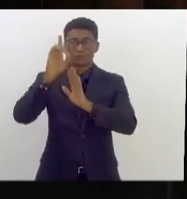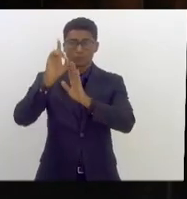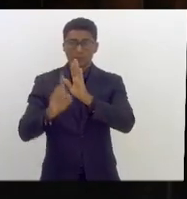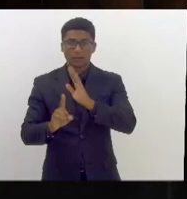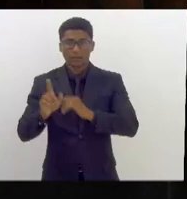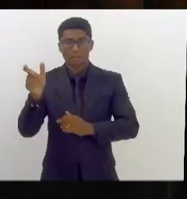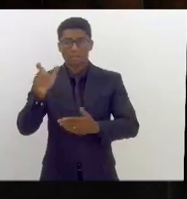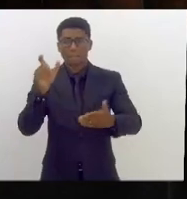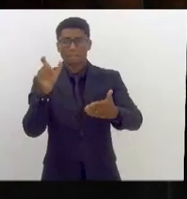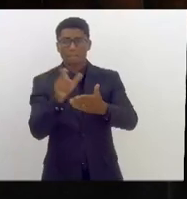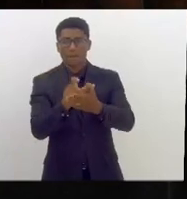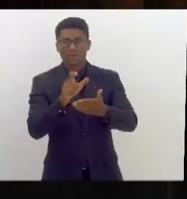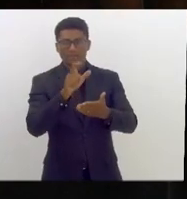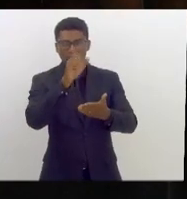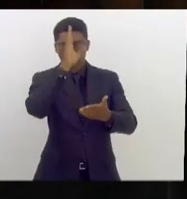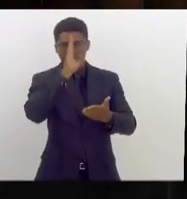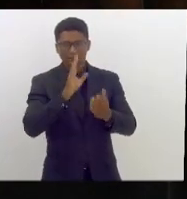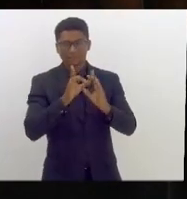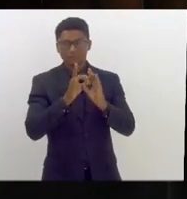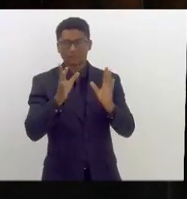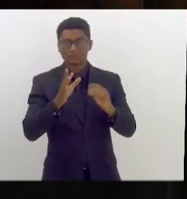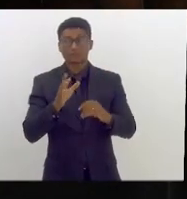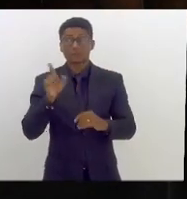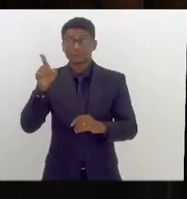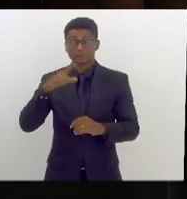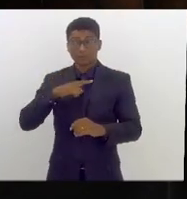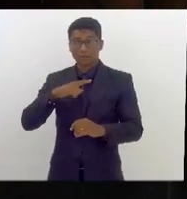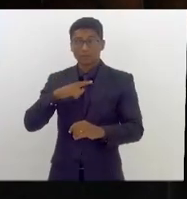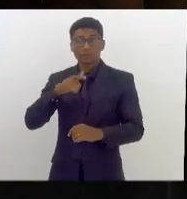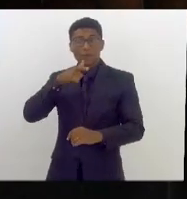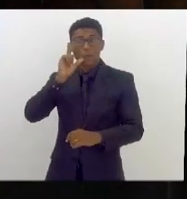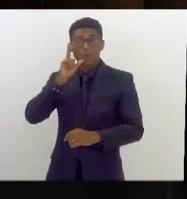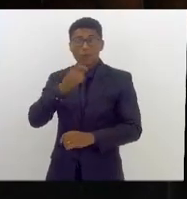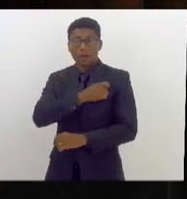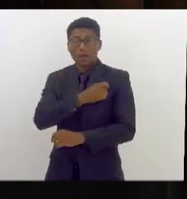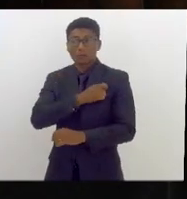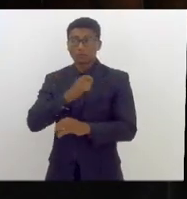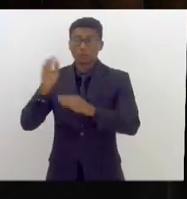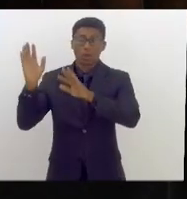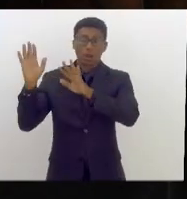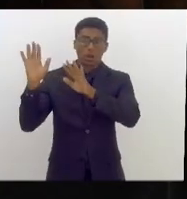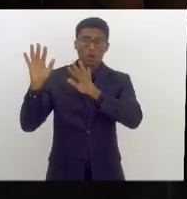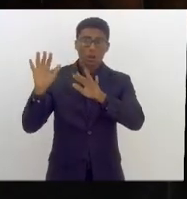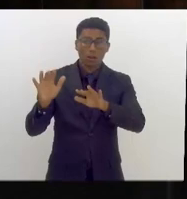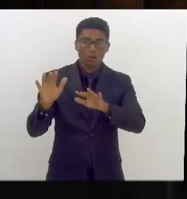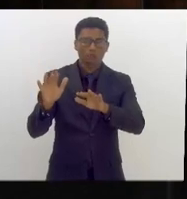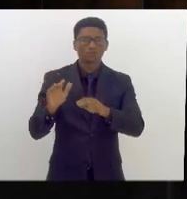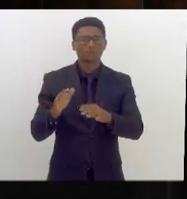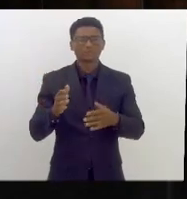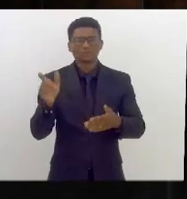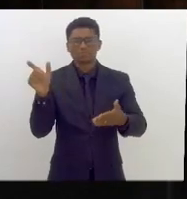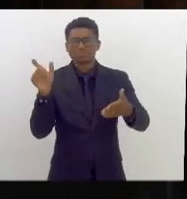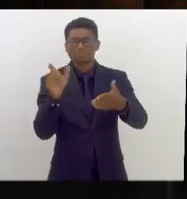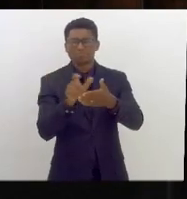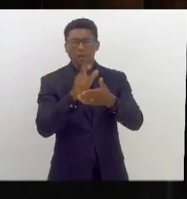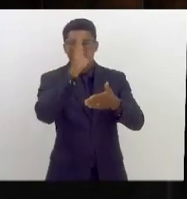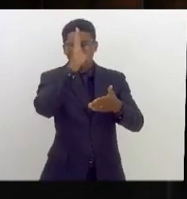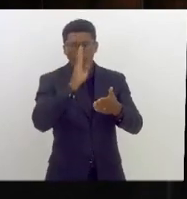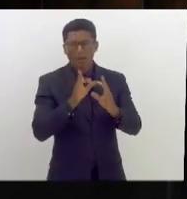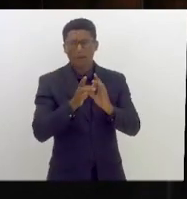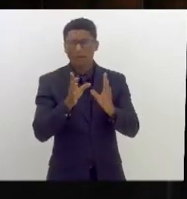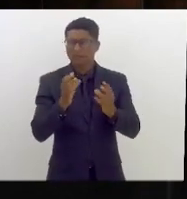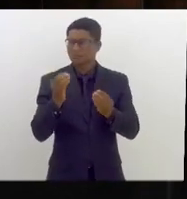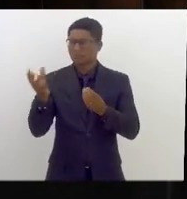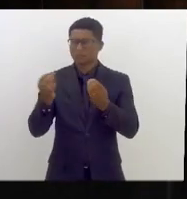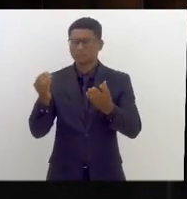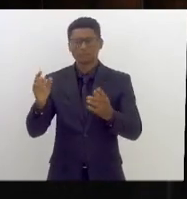recebemos aqui galeria lotada de estudantes, o próprio passe livre não é garantido aos nossos estudantes, a pessoas com